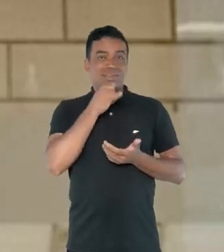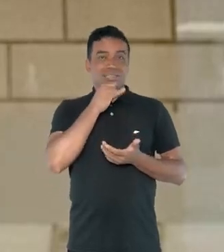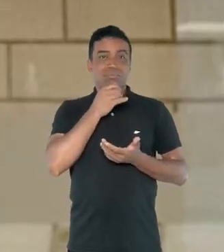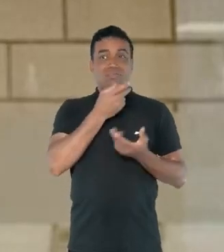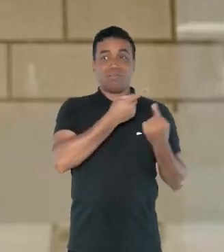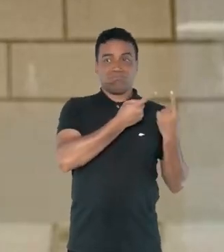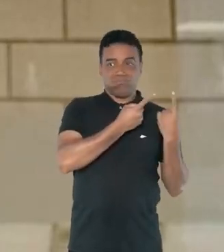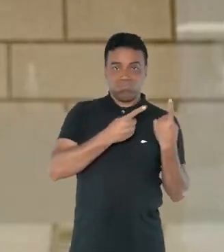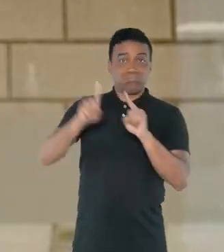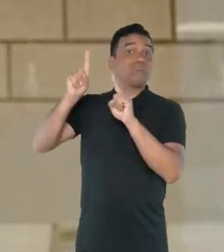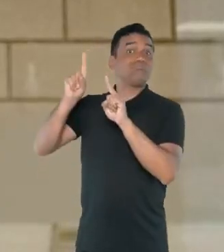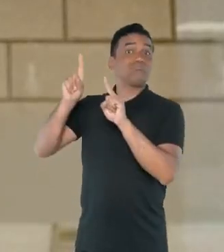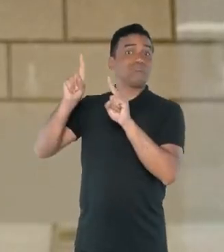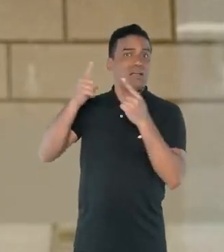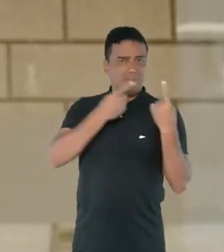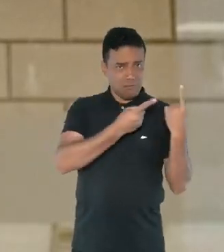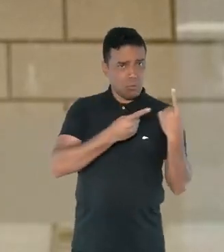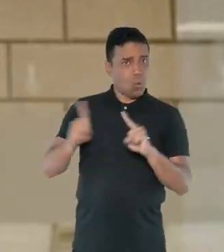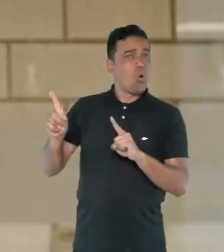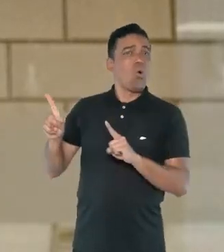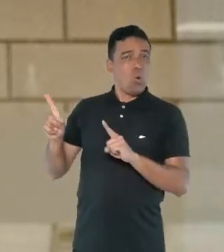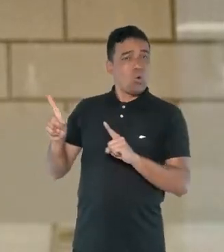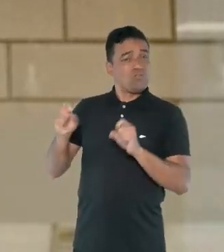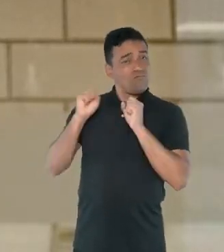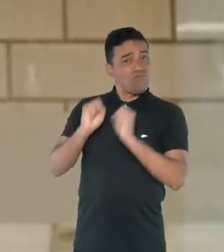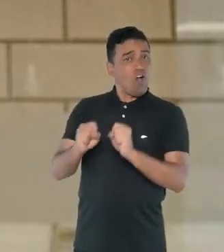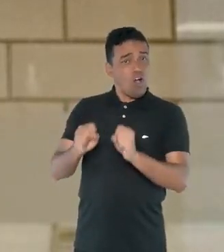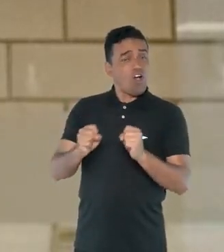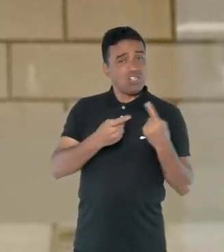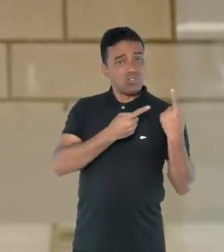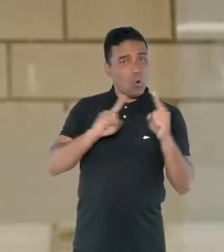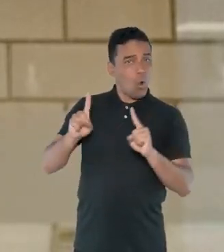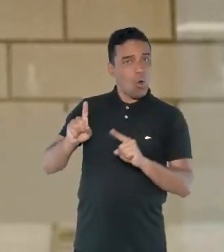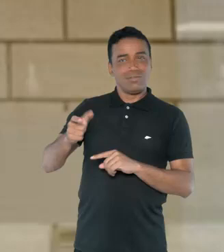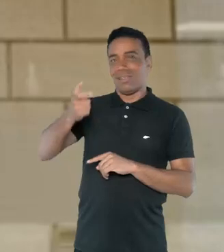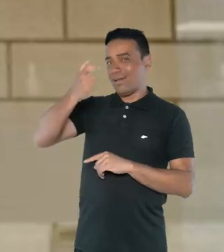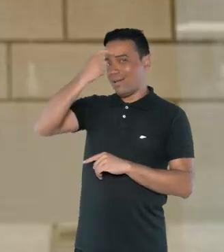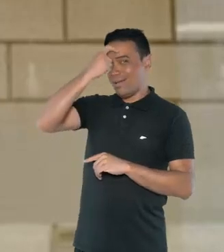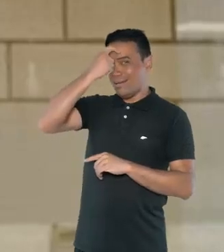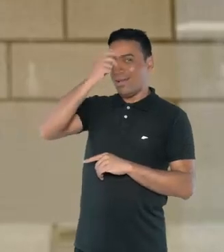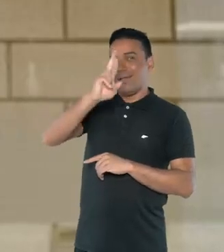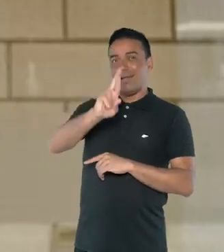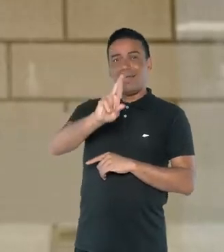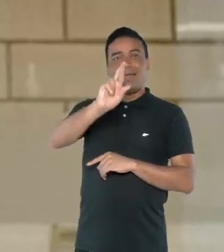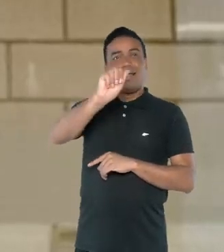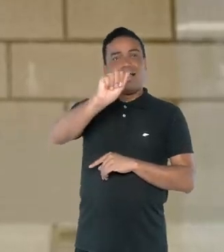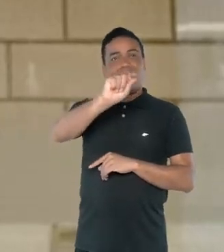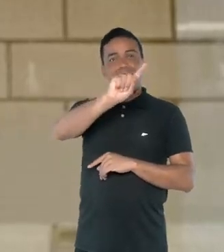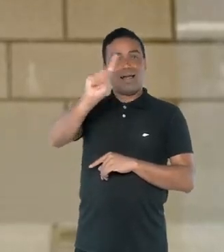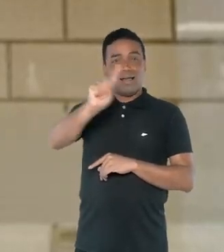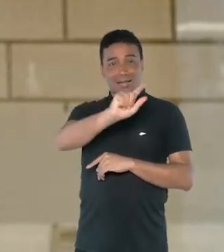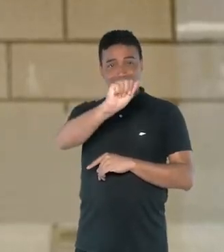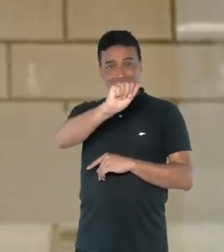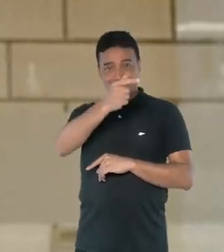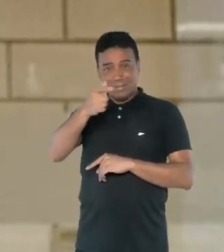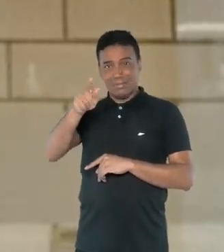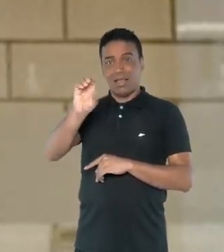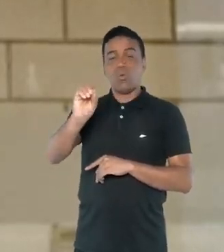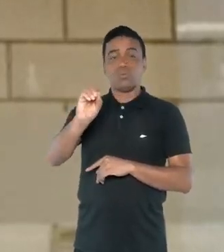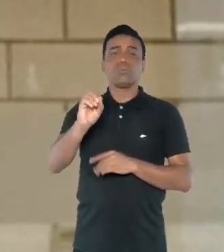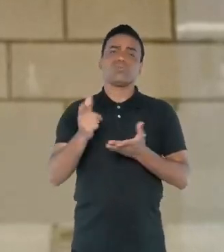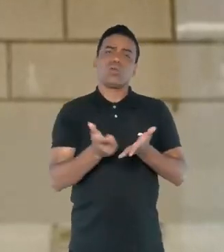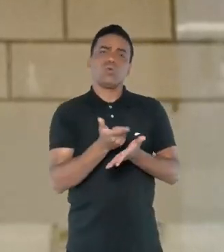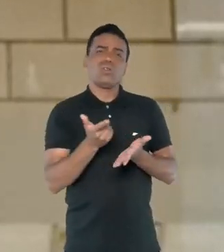ataque muito ferrenho à razão, né? Esse ataque no livro ele é ilustrado,